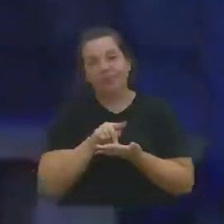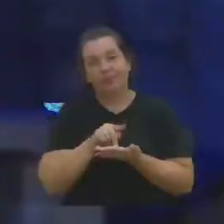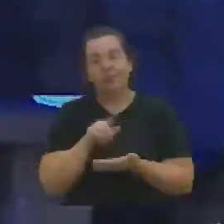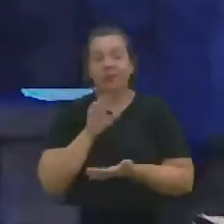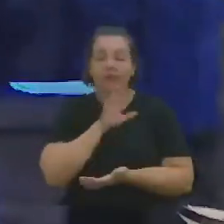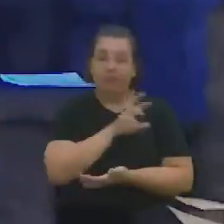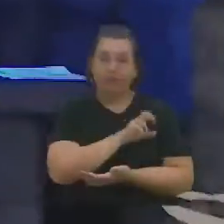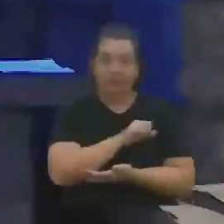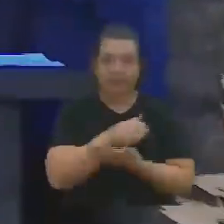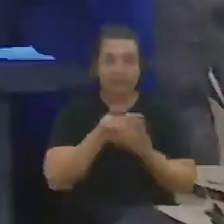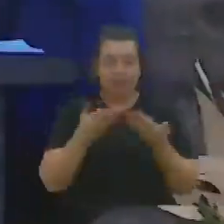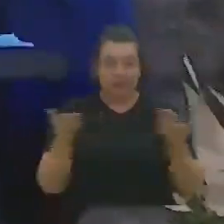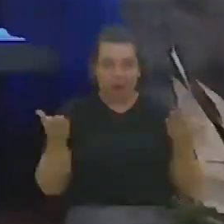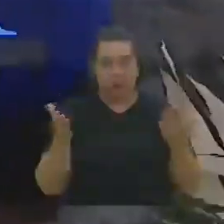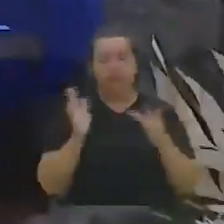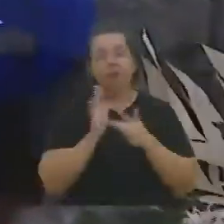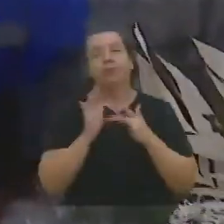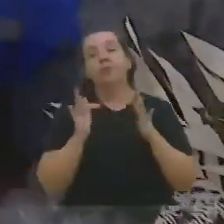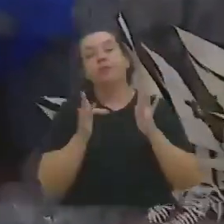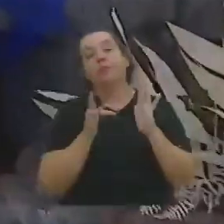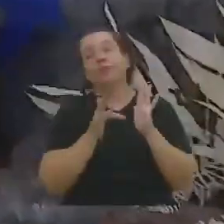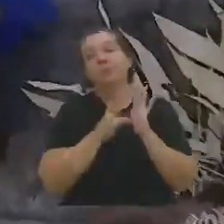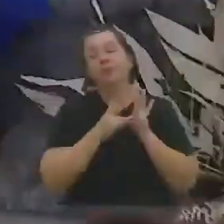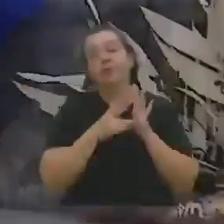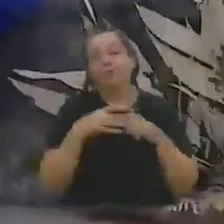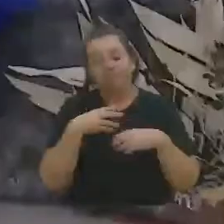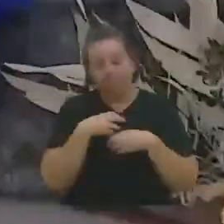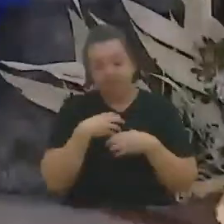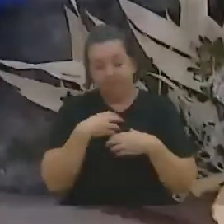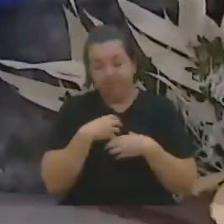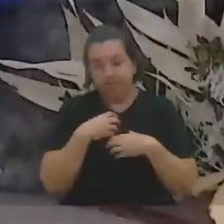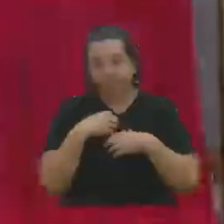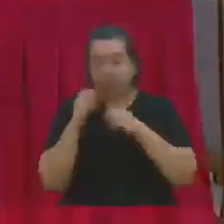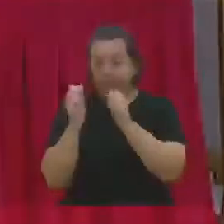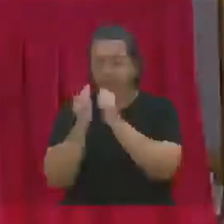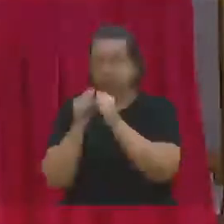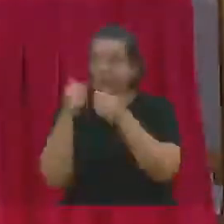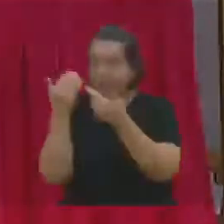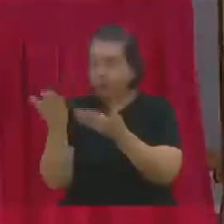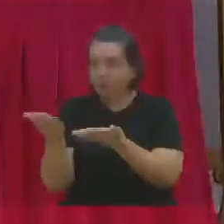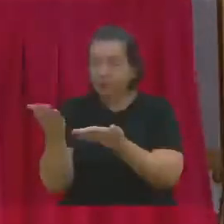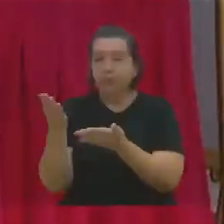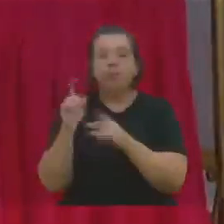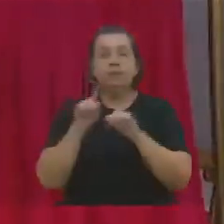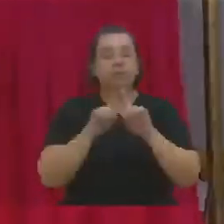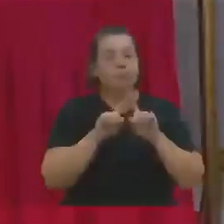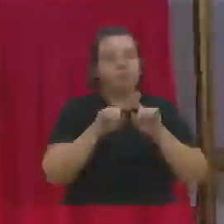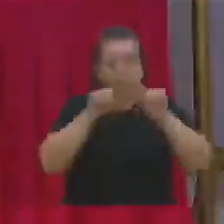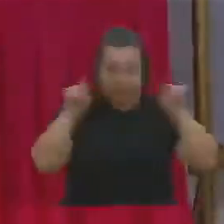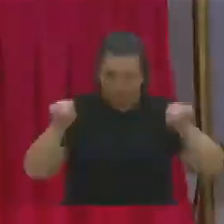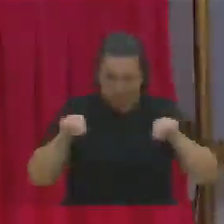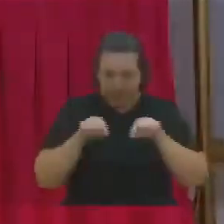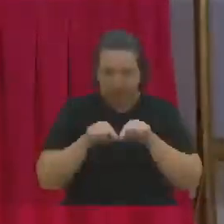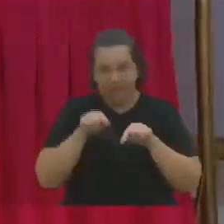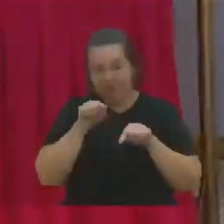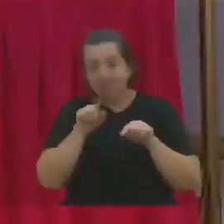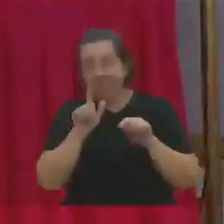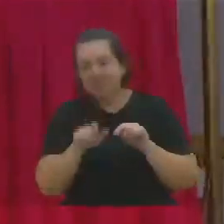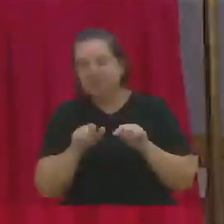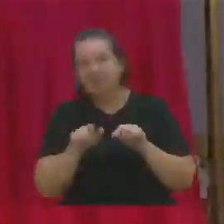Amados, Jesus se colocou no meio deles, naquela sala, para que